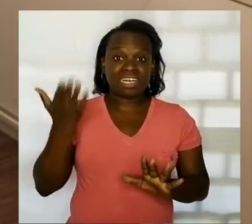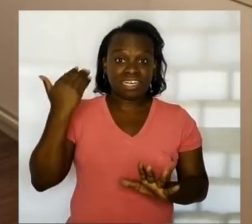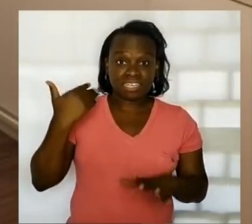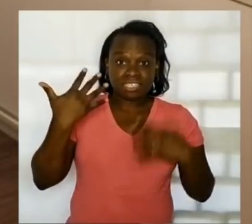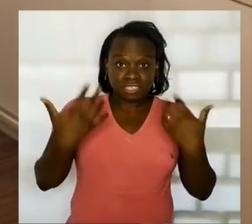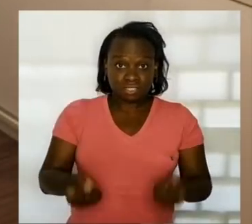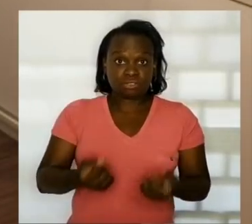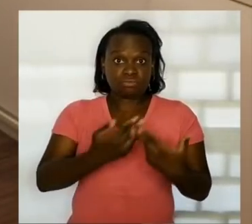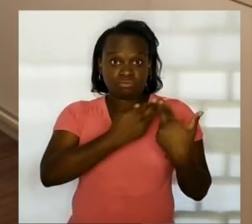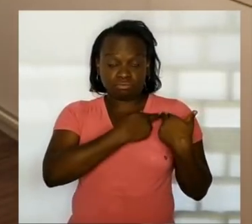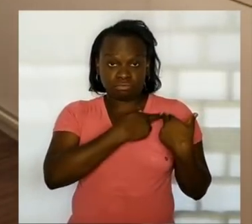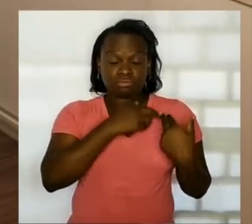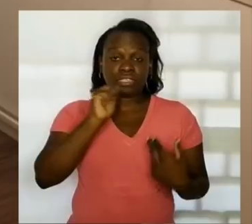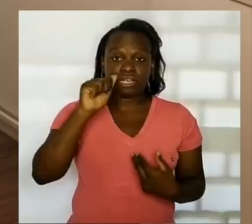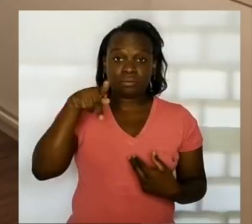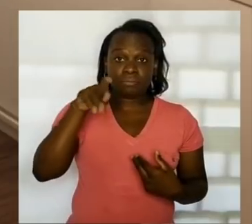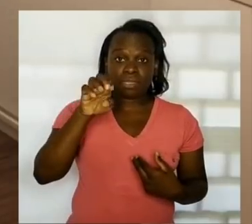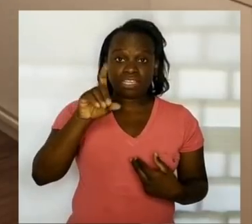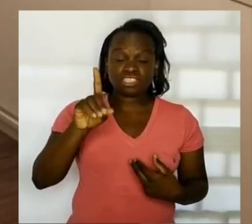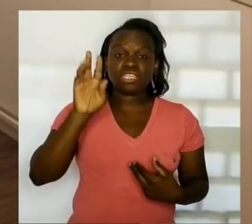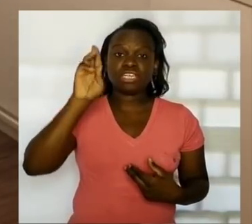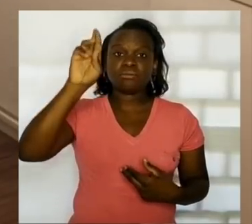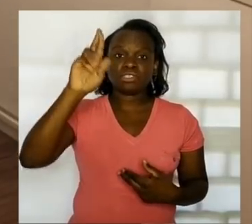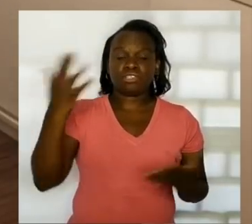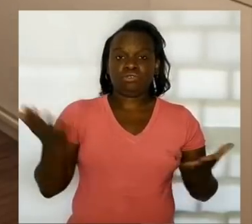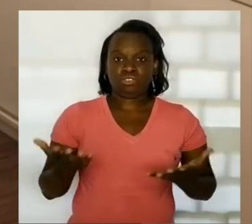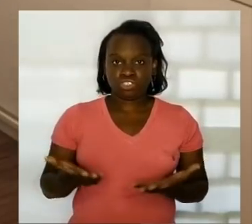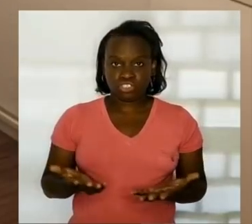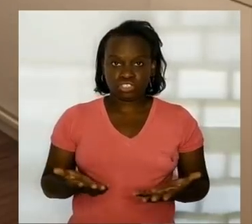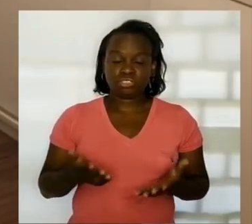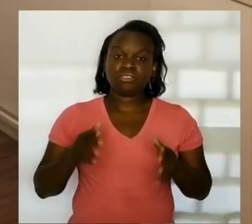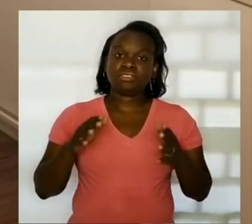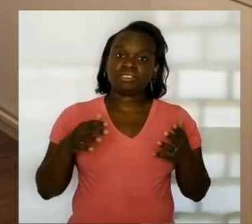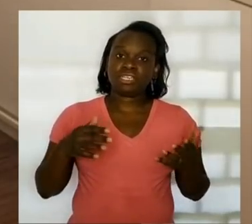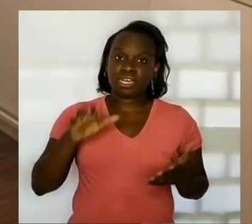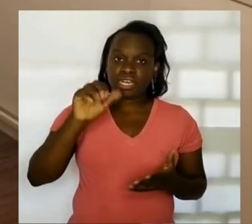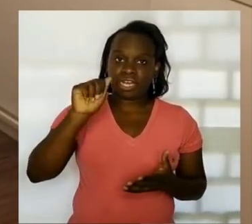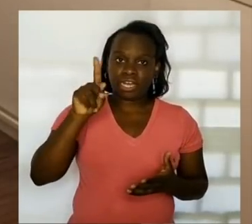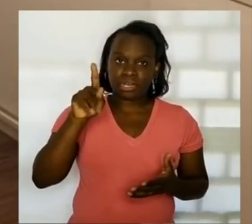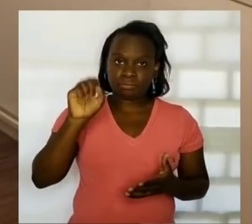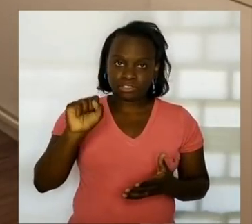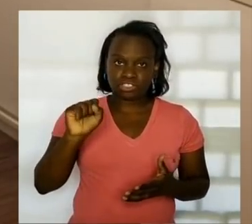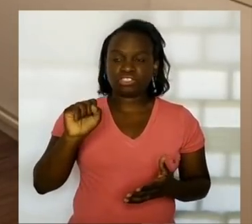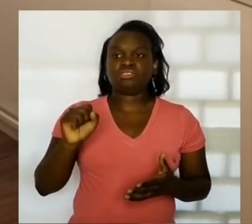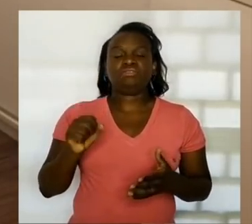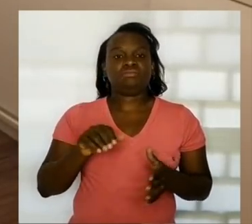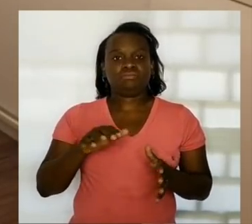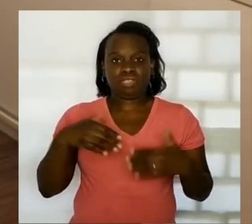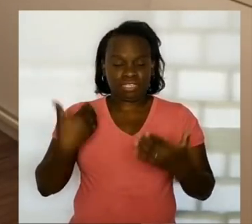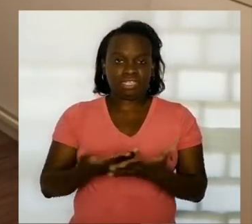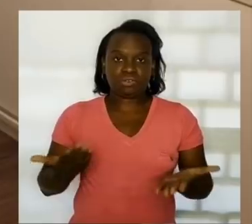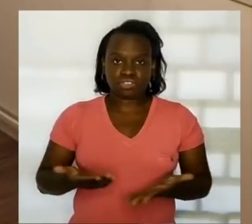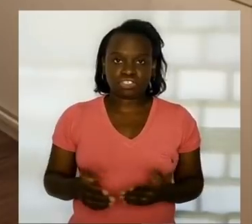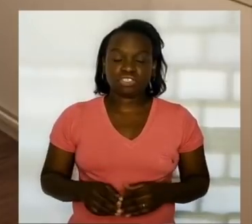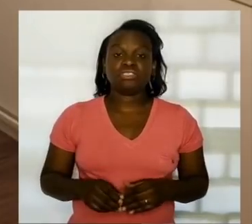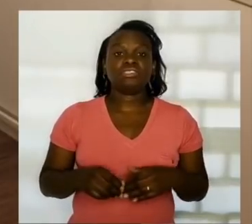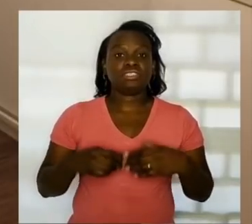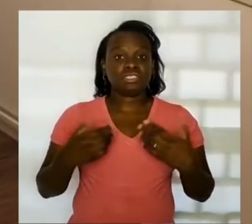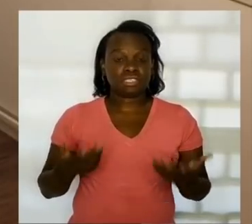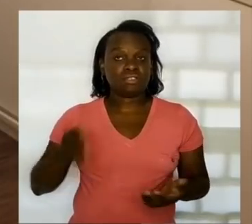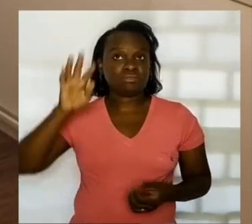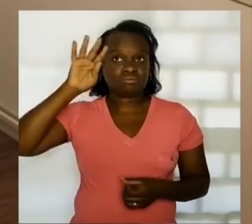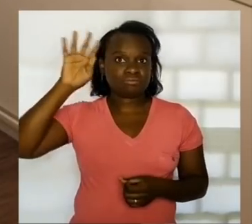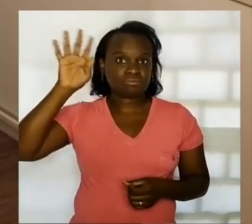tivesse assumido essa tarefa, a Amped seria diferente do que hoje e a CAPES seria diferente do que hoje. Você